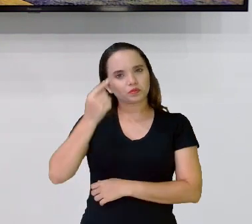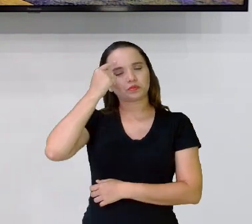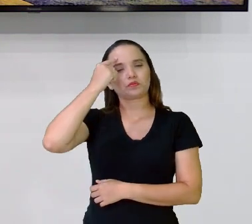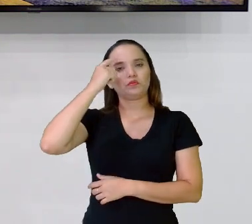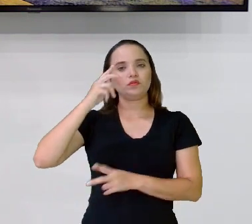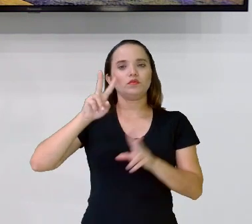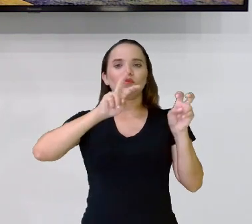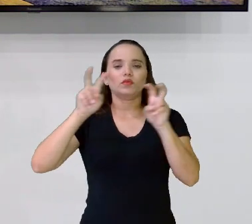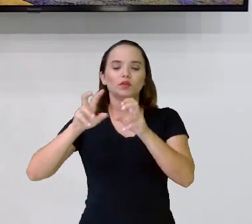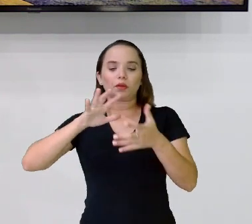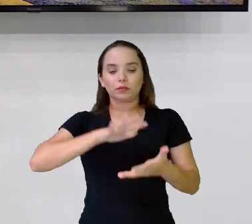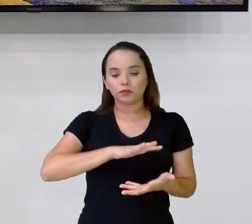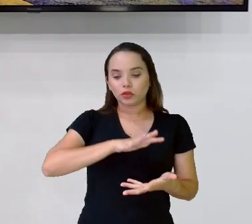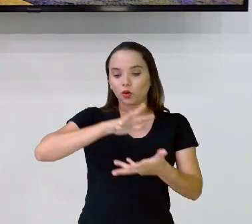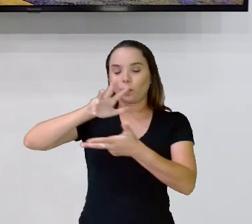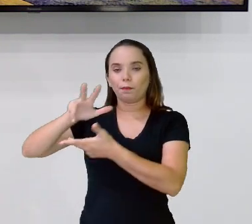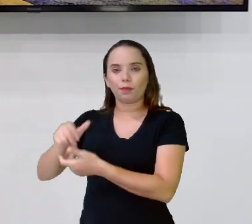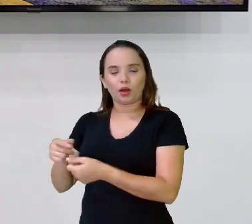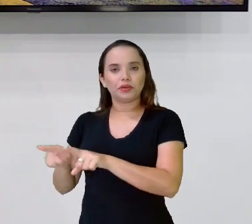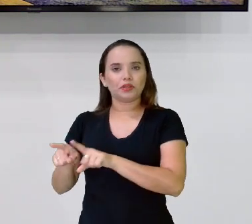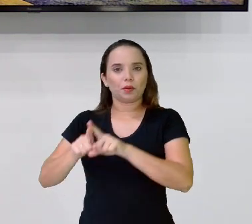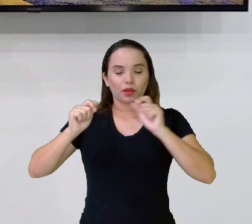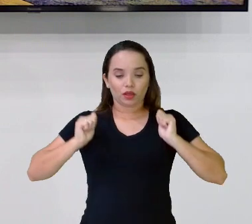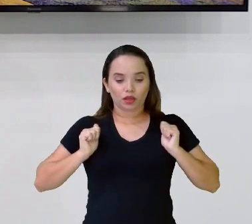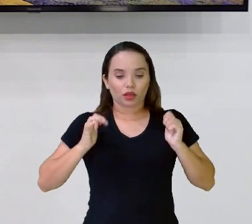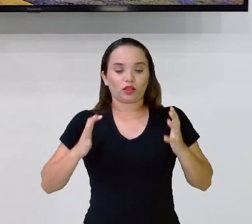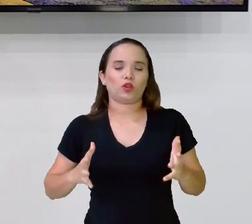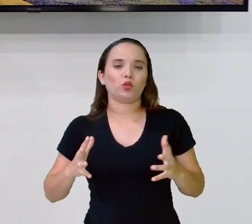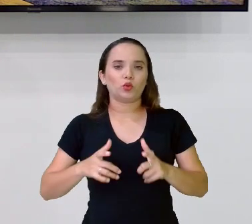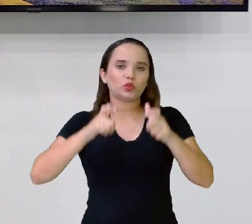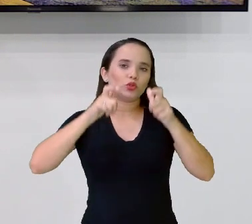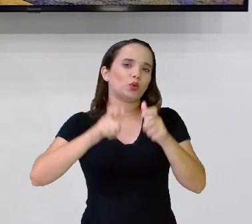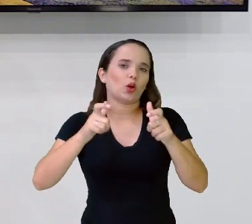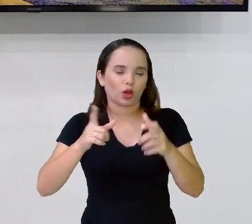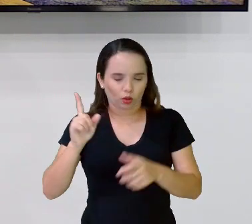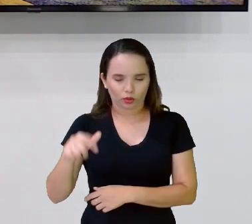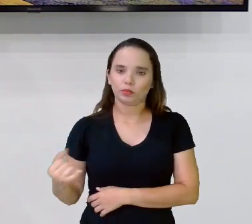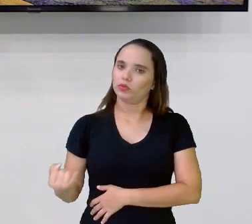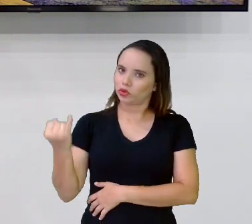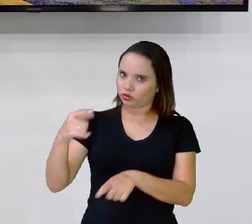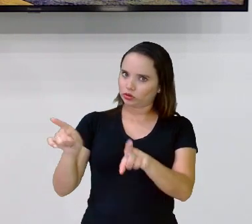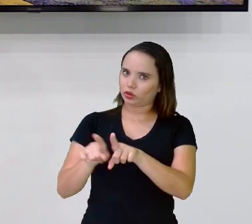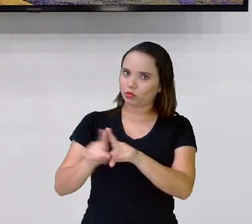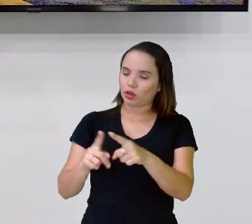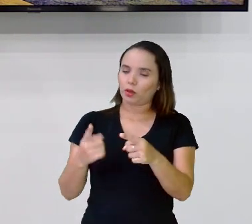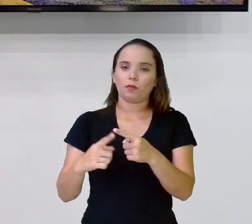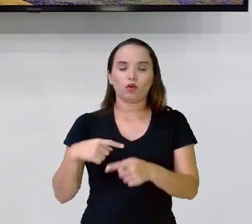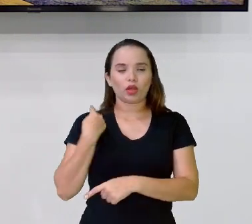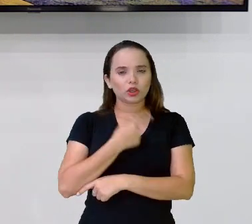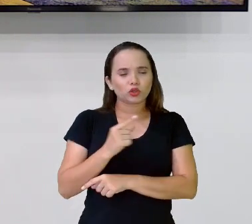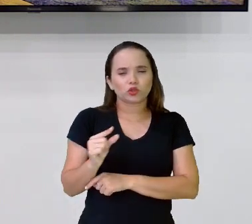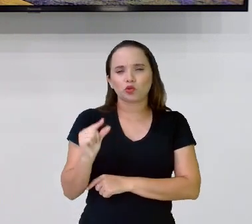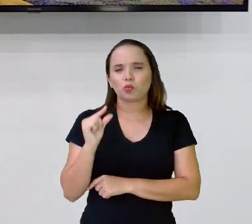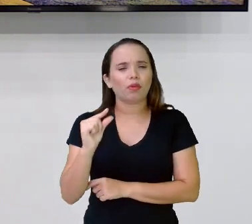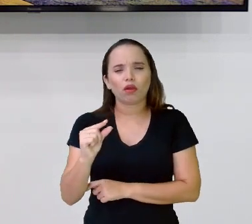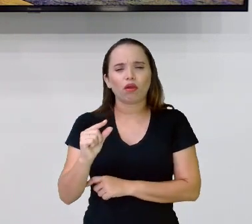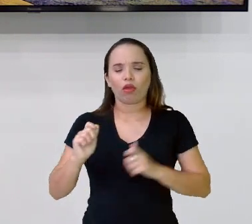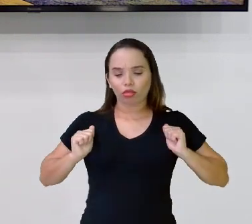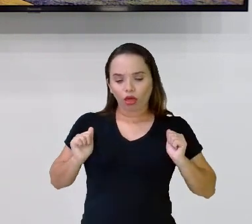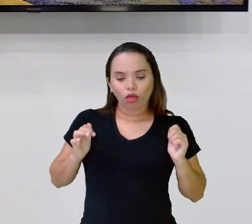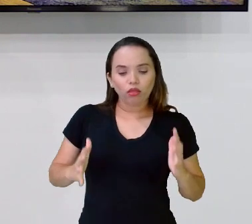termos global, né? E o agir local, que é importante, porque nossas ações, nossas pequenas atitudes que a